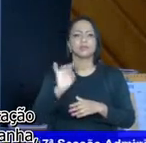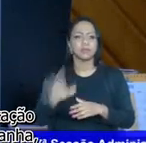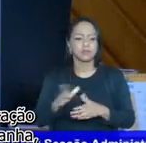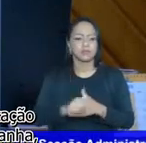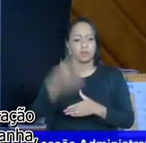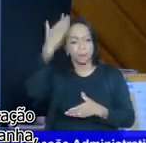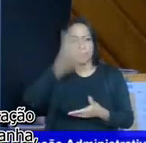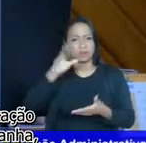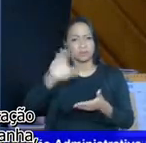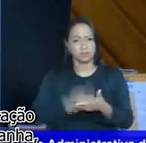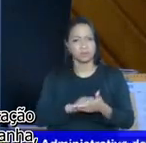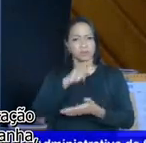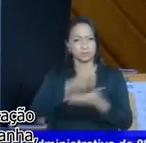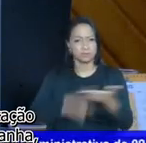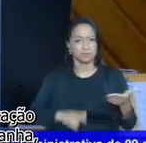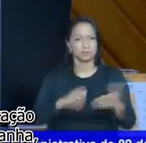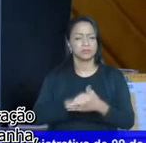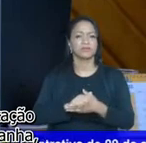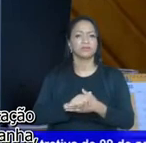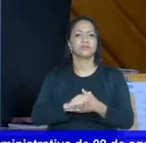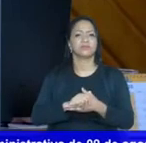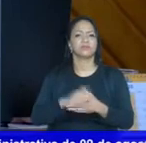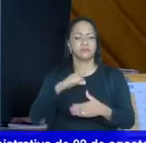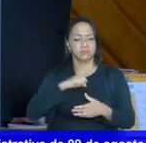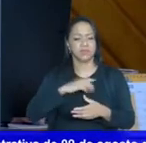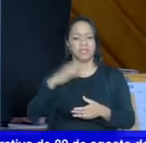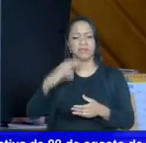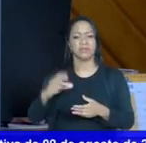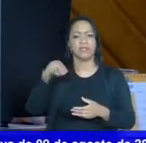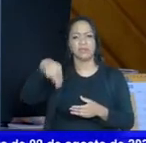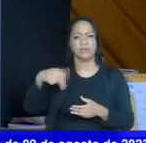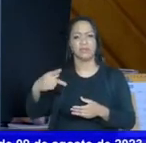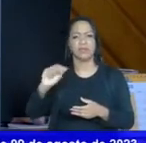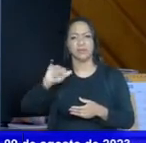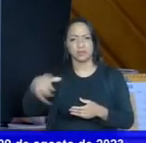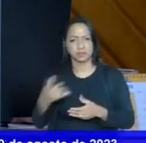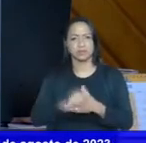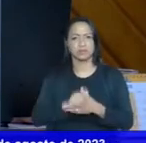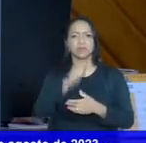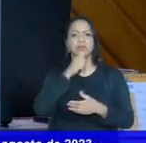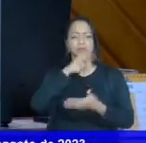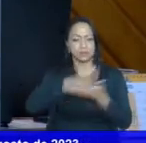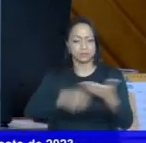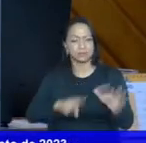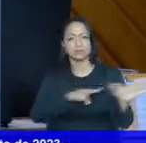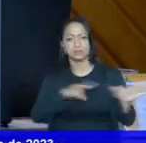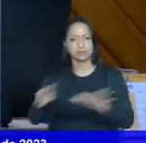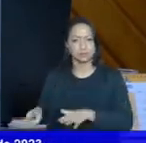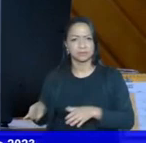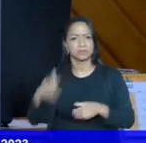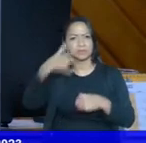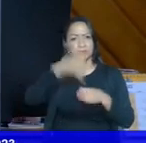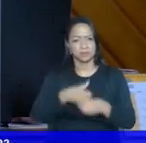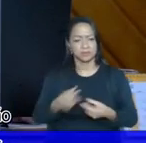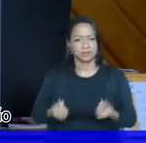de apresentação de documento fiscal na qual consta o CNPJ de campanha, devendo ainda ser apresentado relatório semanal com volume e valor do